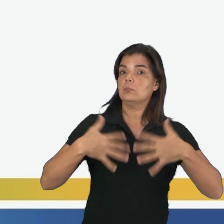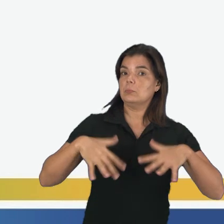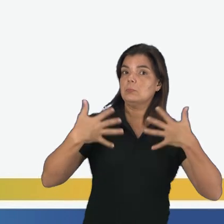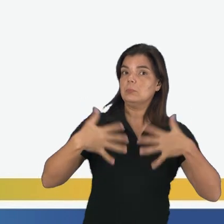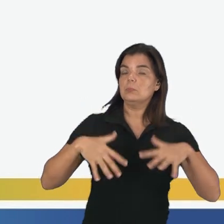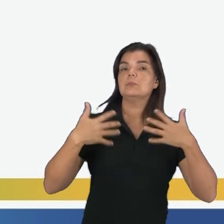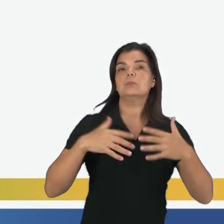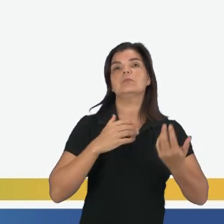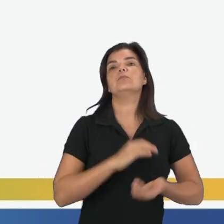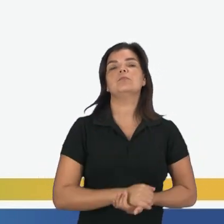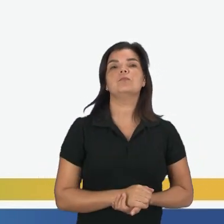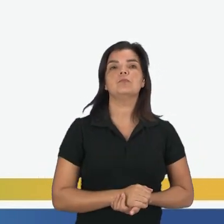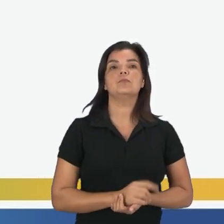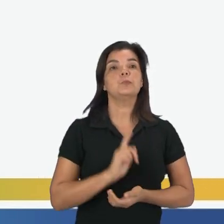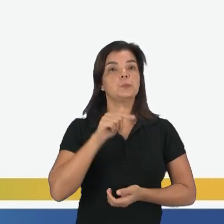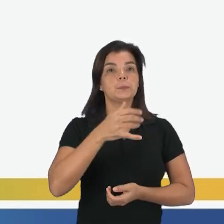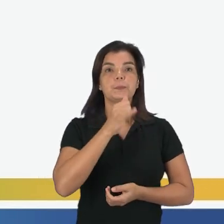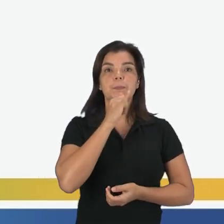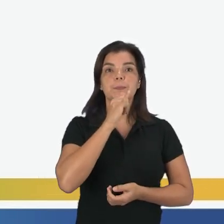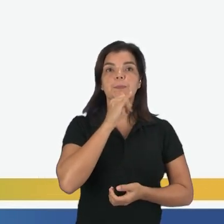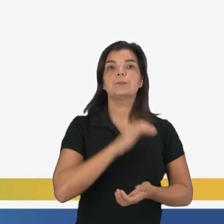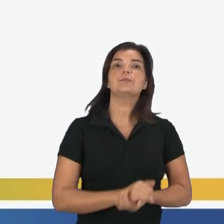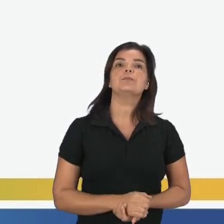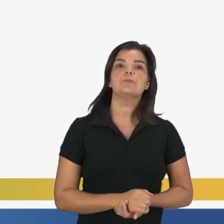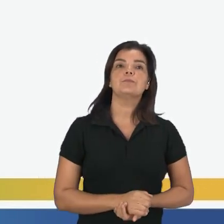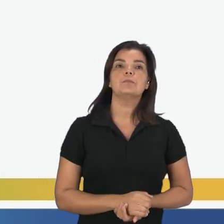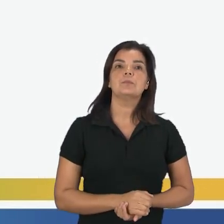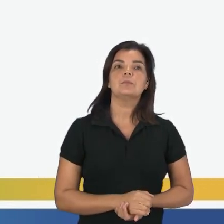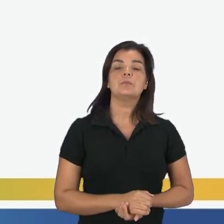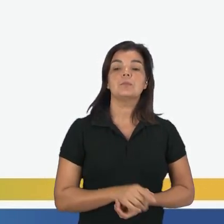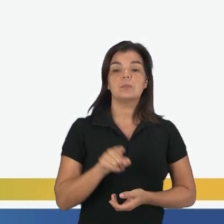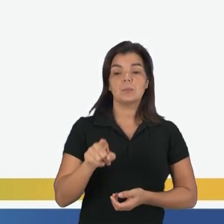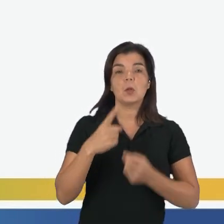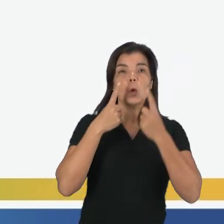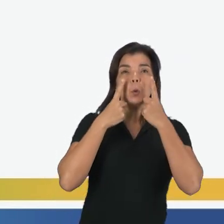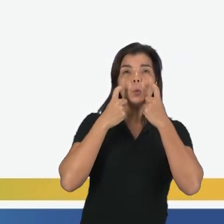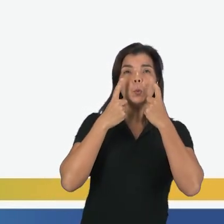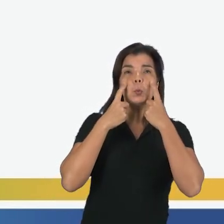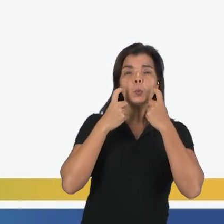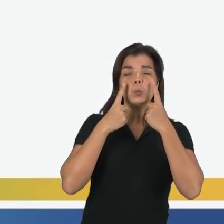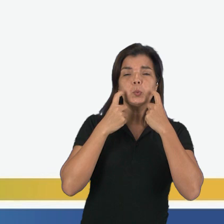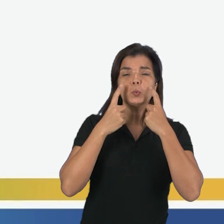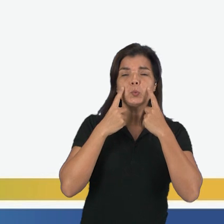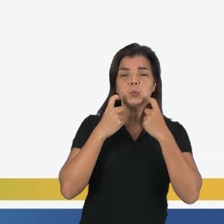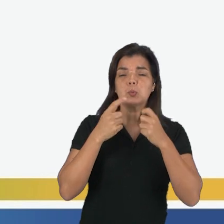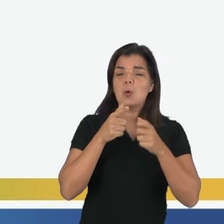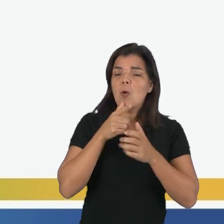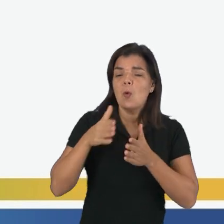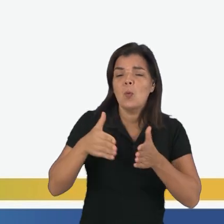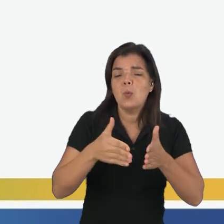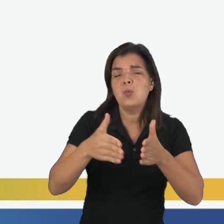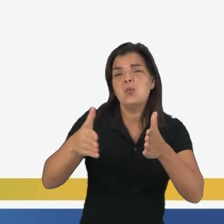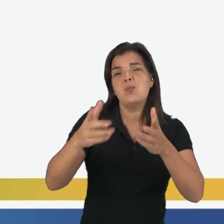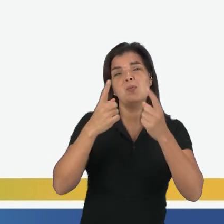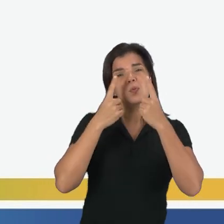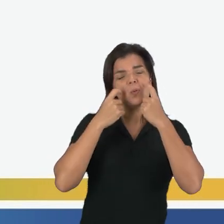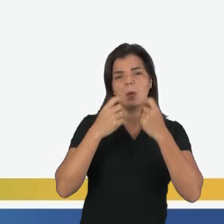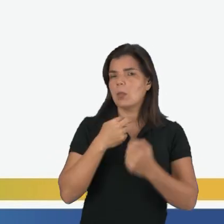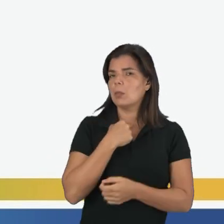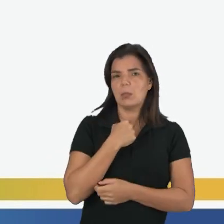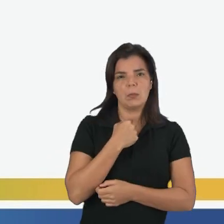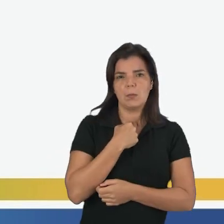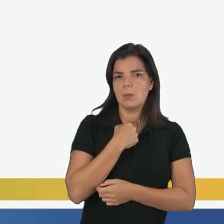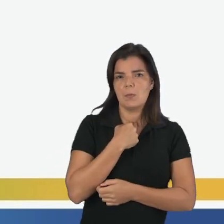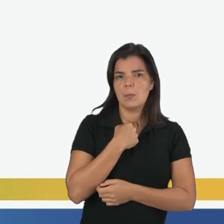um exagero. Olhe mais um exemplo de hipérbole. Ela chorou rios de lágrimas, né? Uma pessoa ela não chora rios